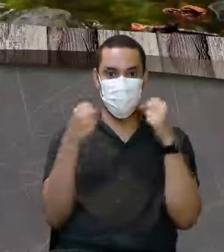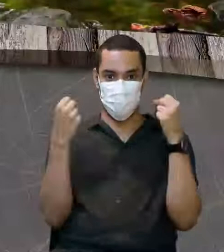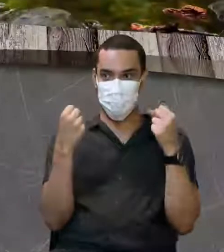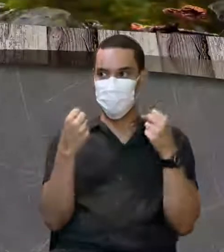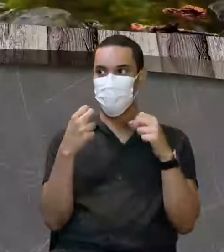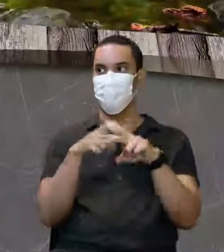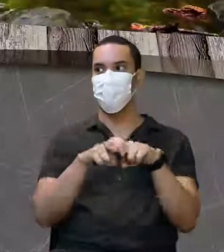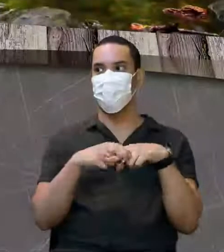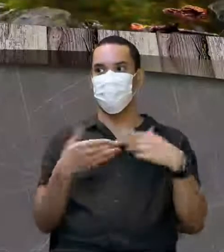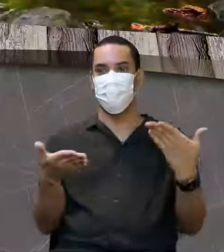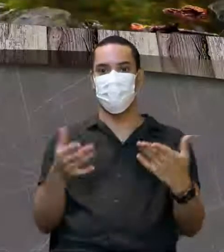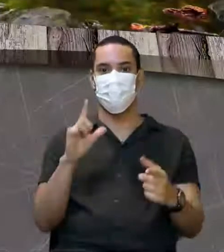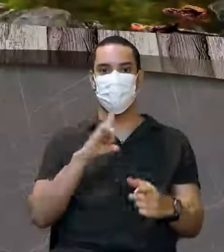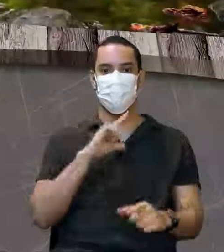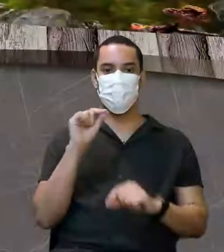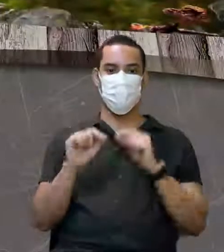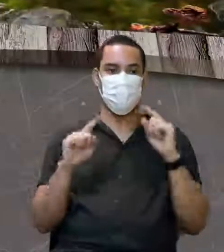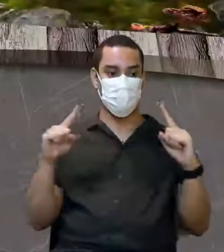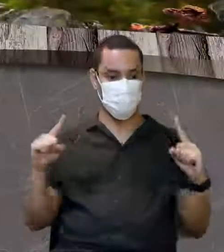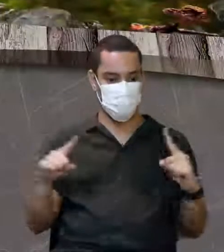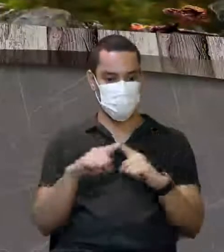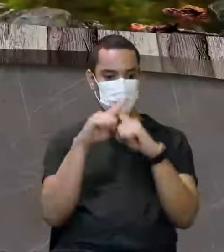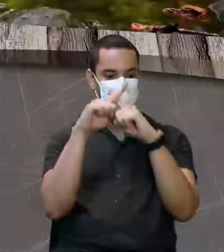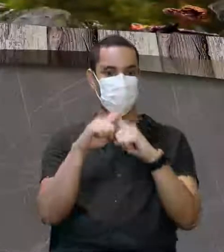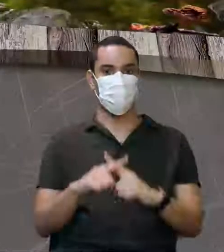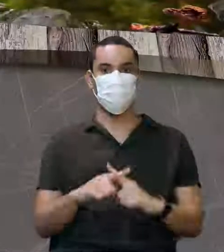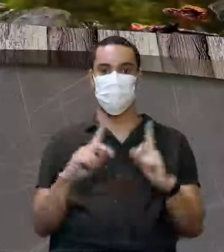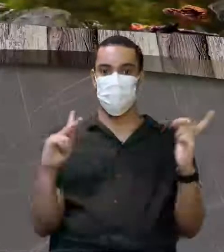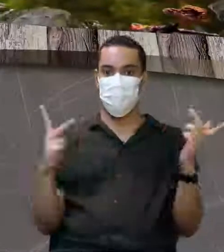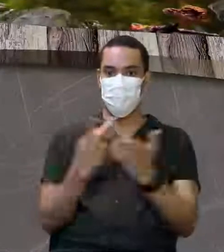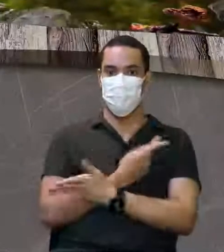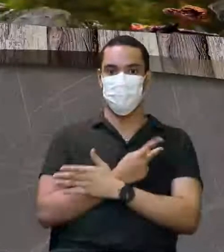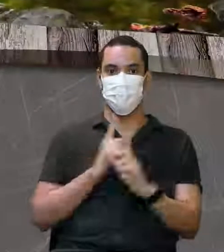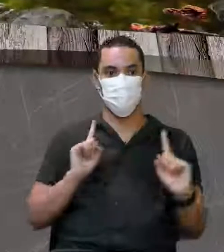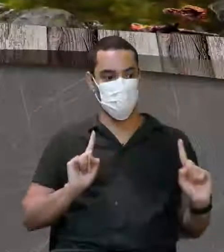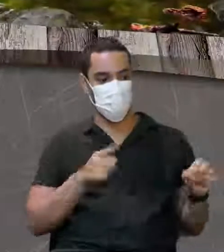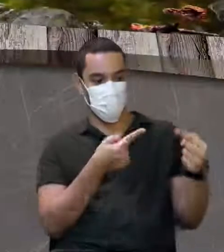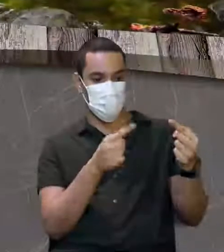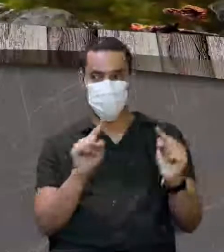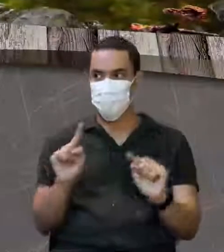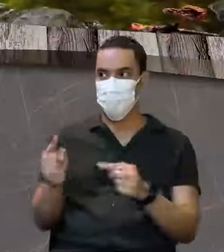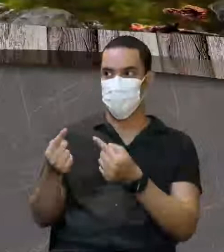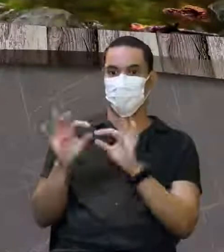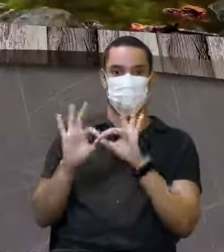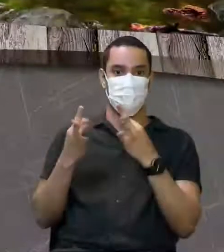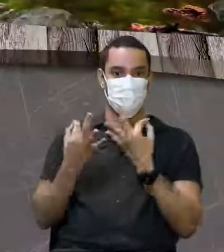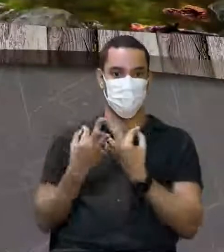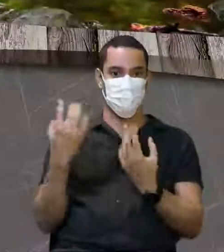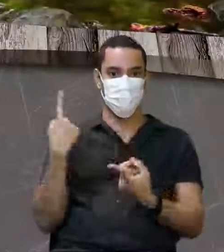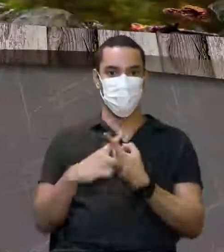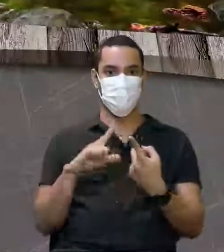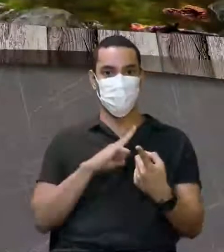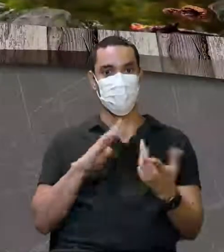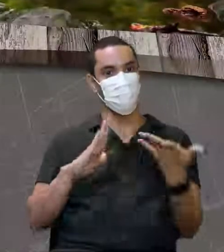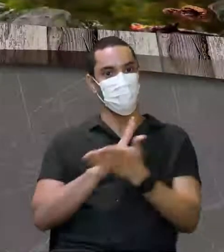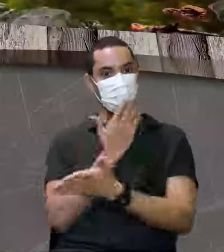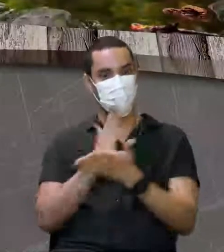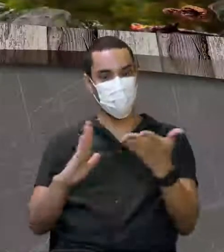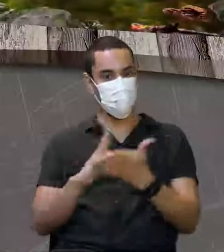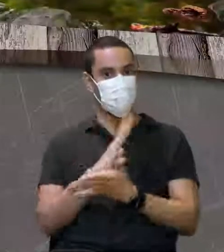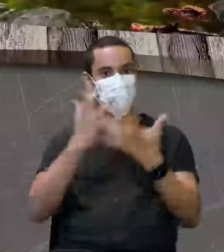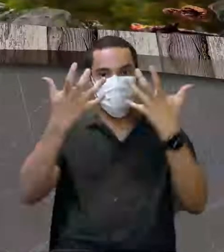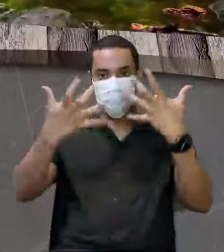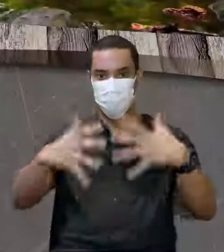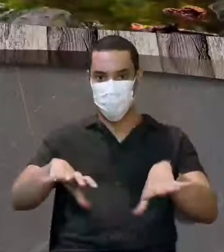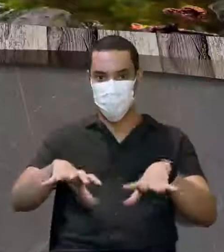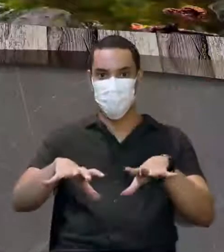Então, ou as disputas que aconteciam entre esses núcleos familiares. Porque tinha alguns que não queriam